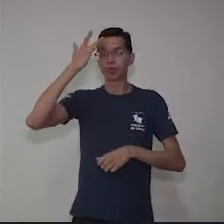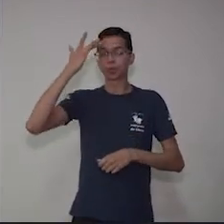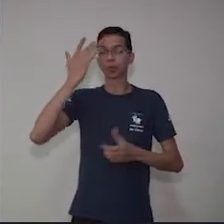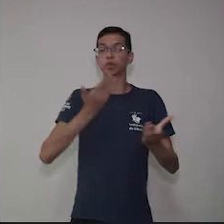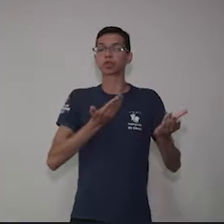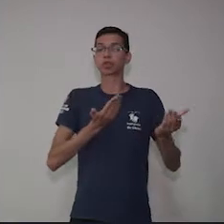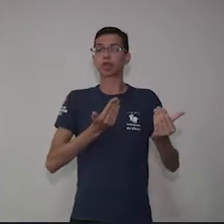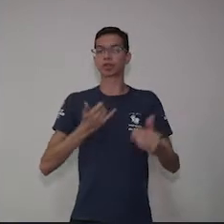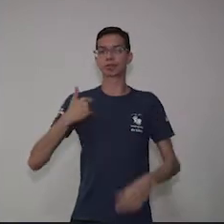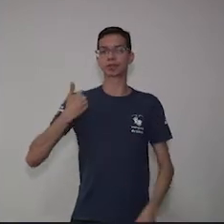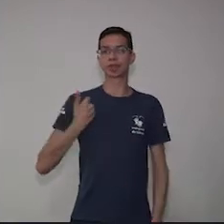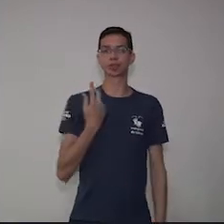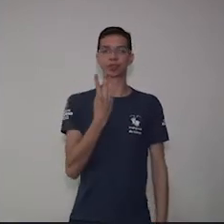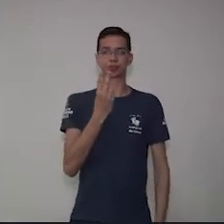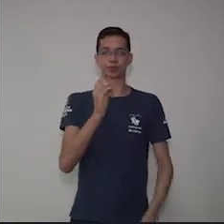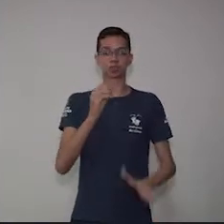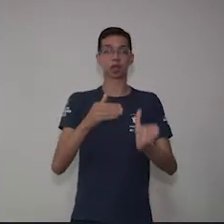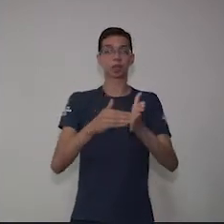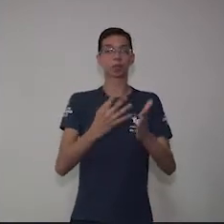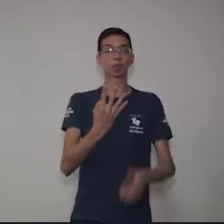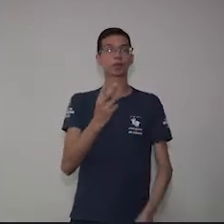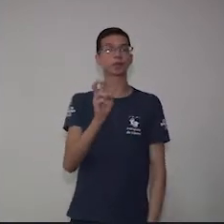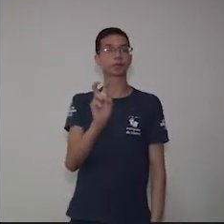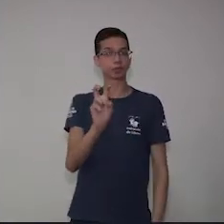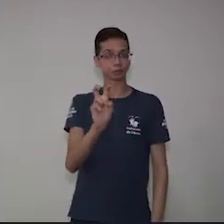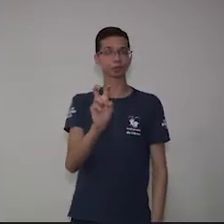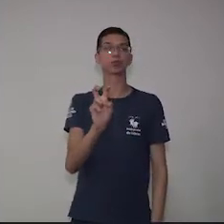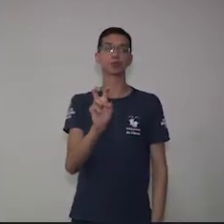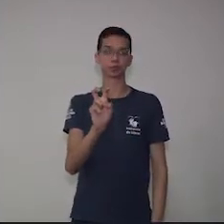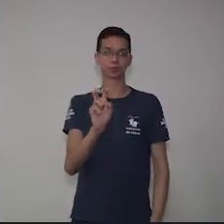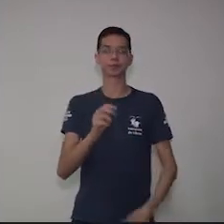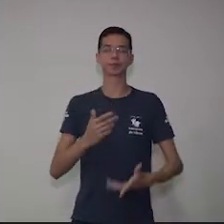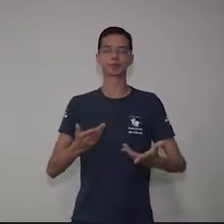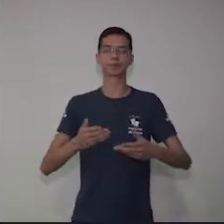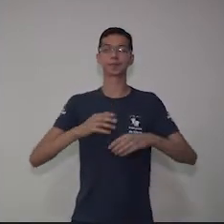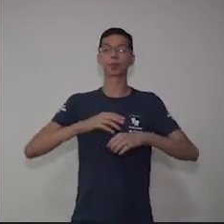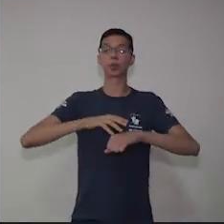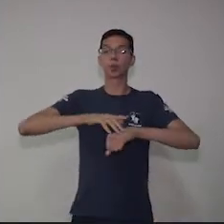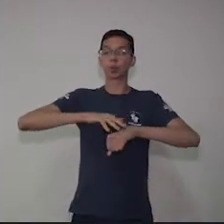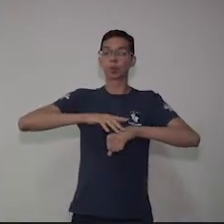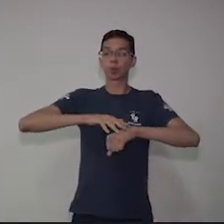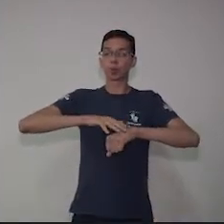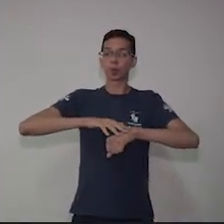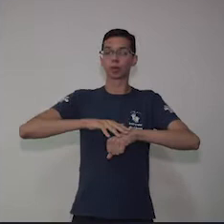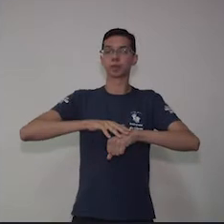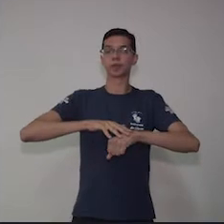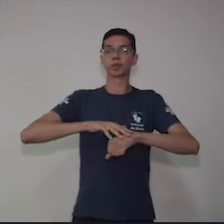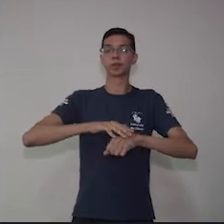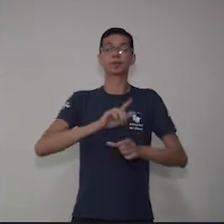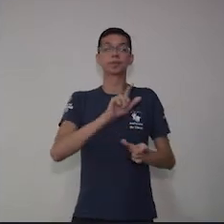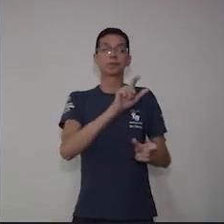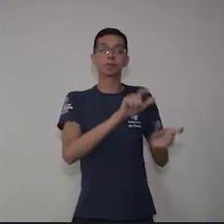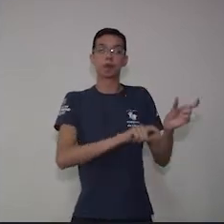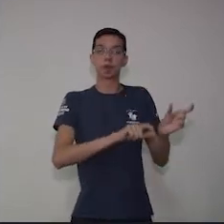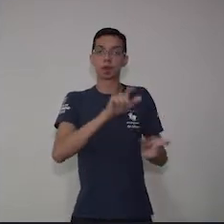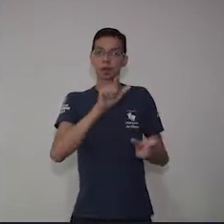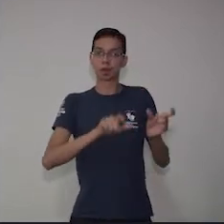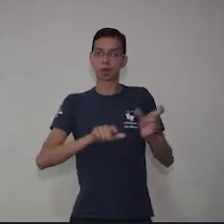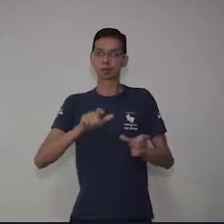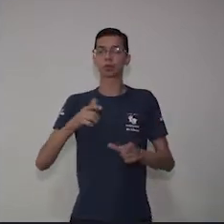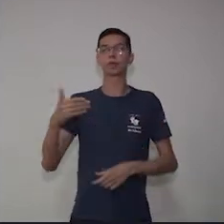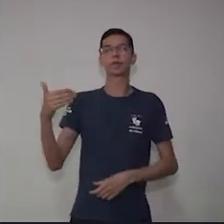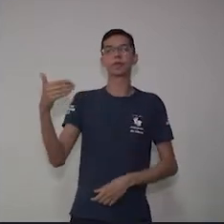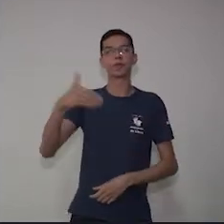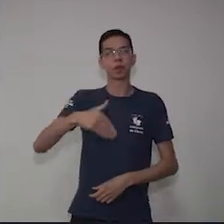entre 20 e 45 anos. A prevalência da infecção nos indivíduos que frequentam, então, pelo menos um